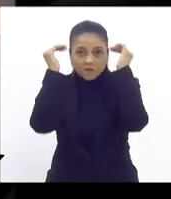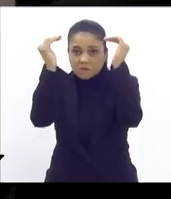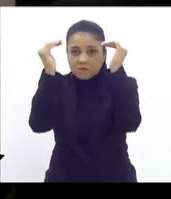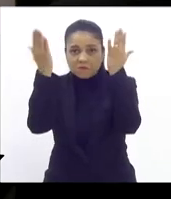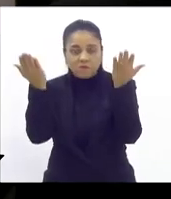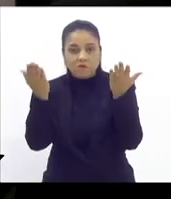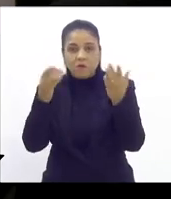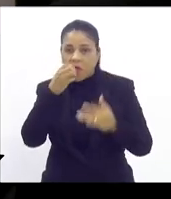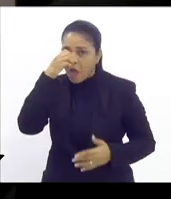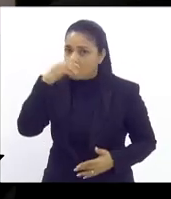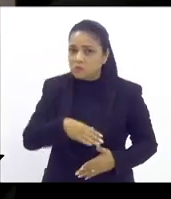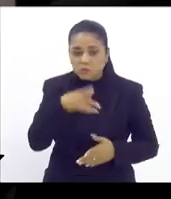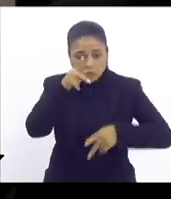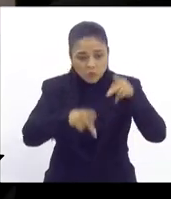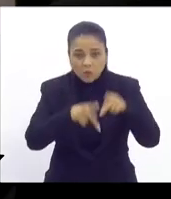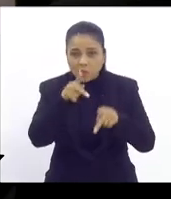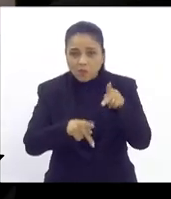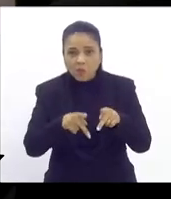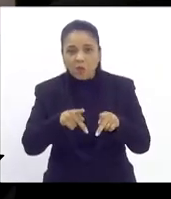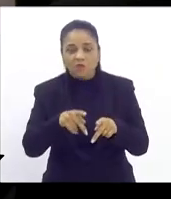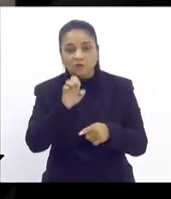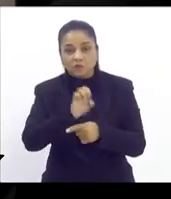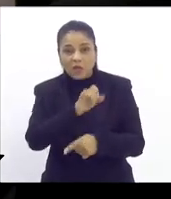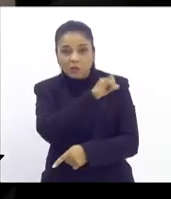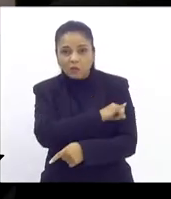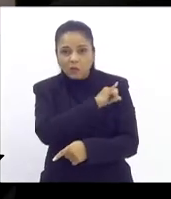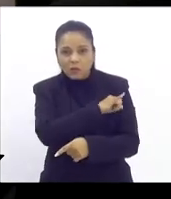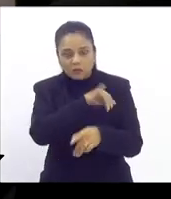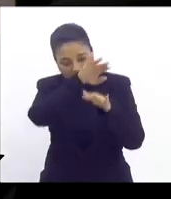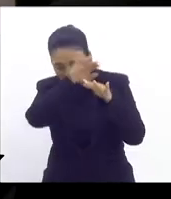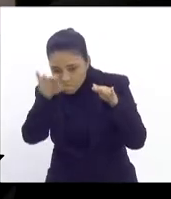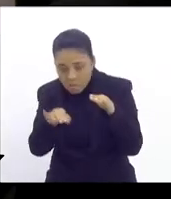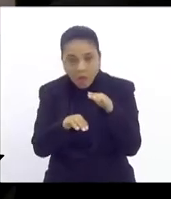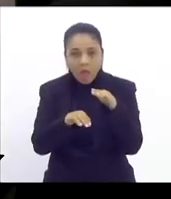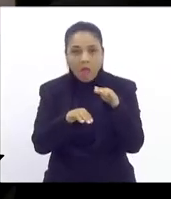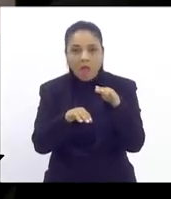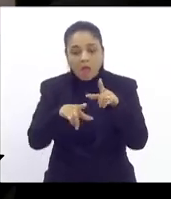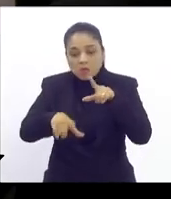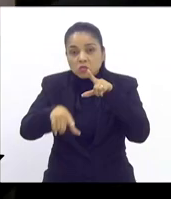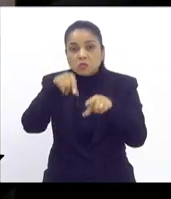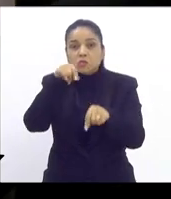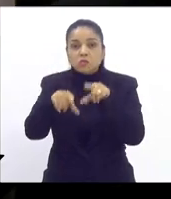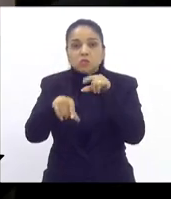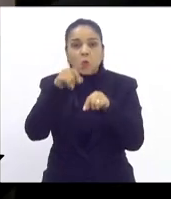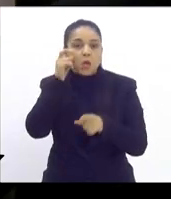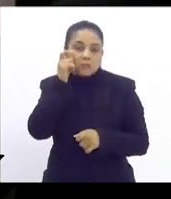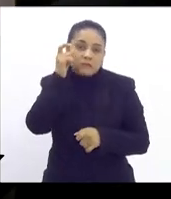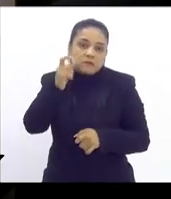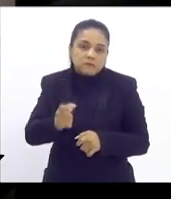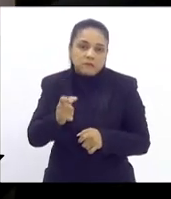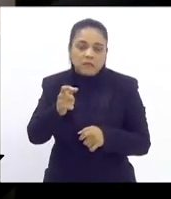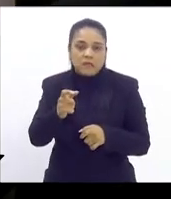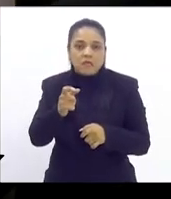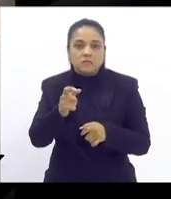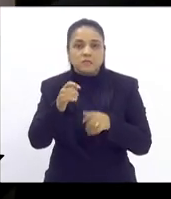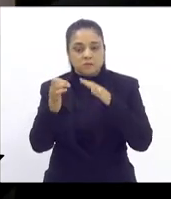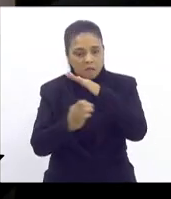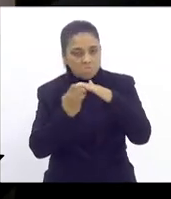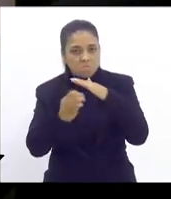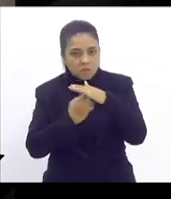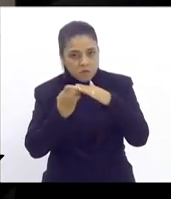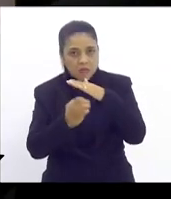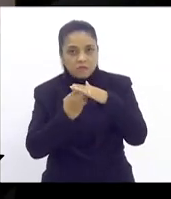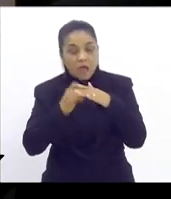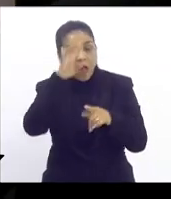o povo do Estado do Rio de Janeiro tá submetido aos privilégios aos interesses e como presidente e colocou muito bem